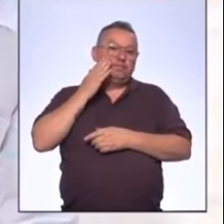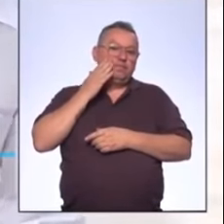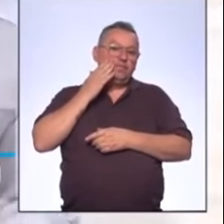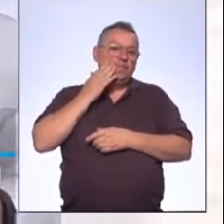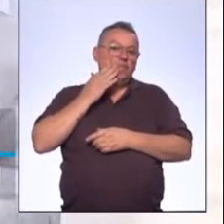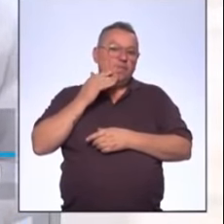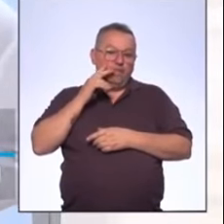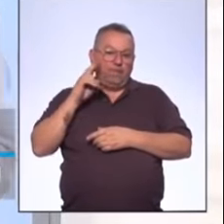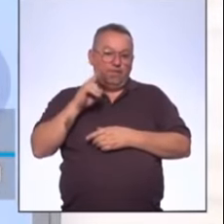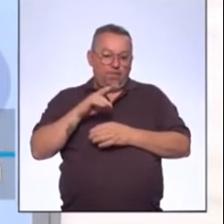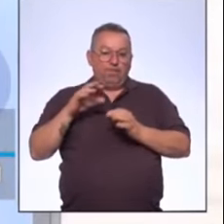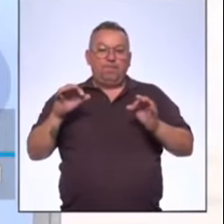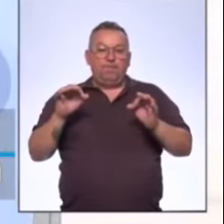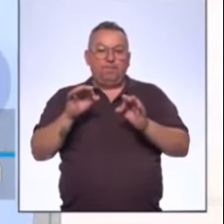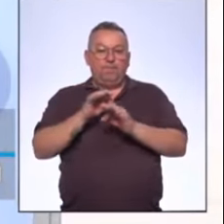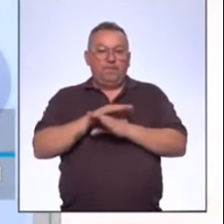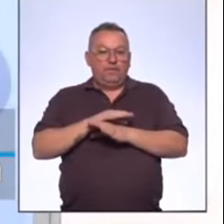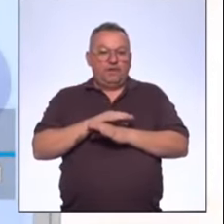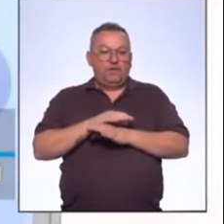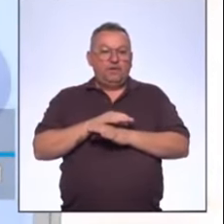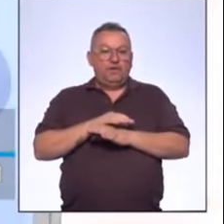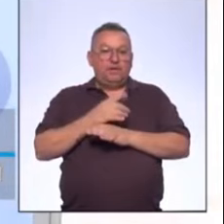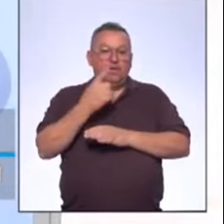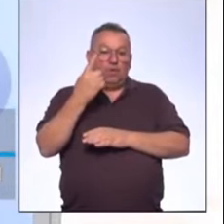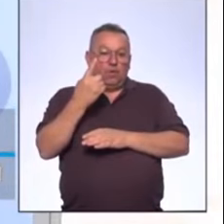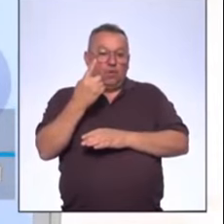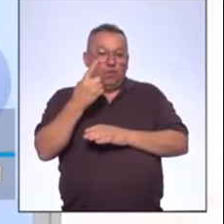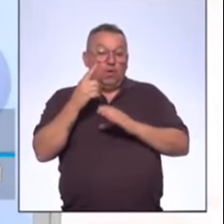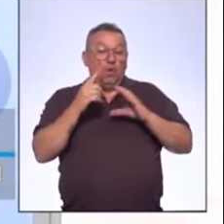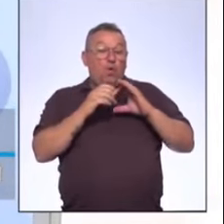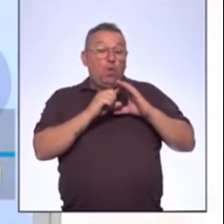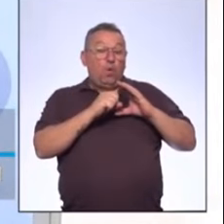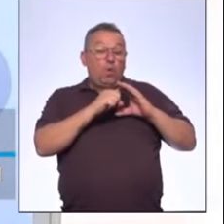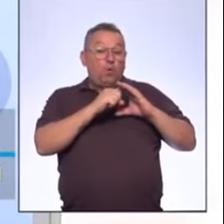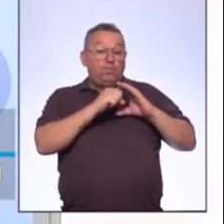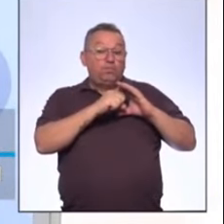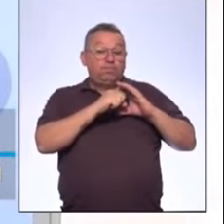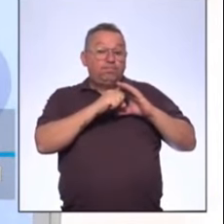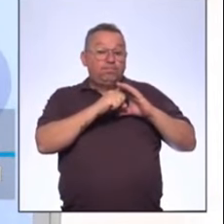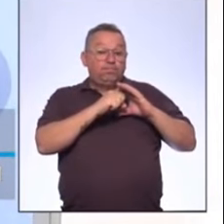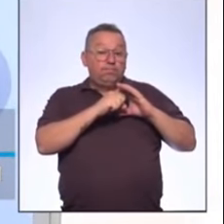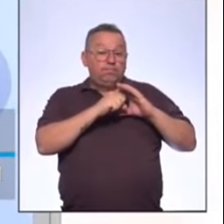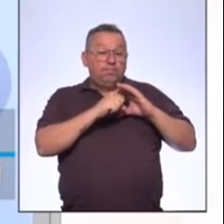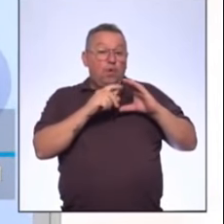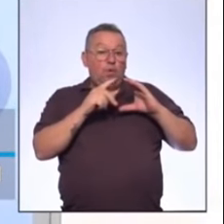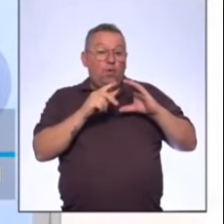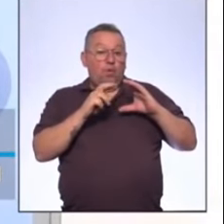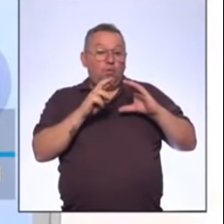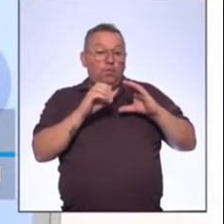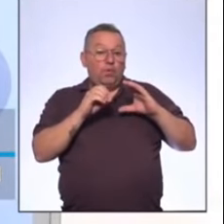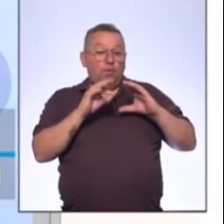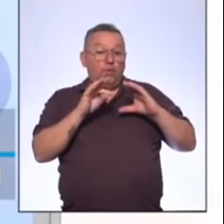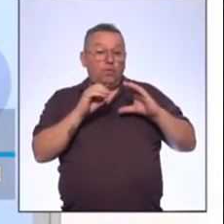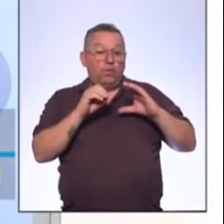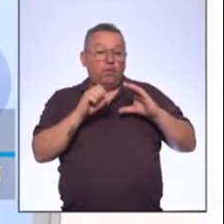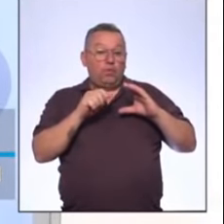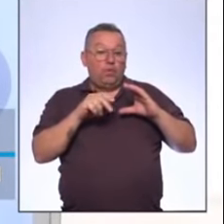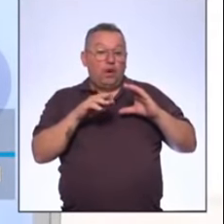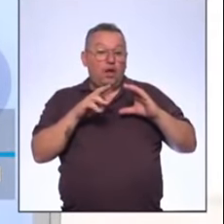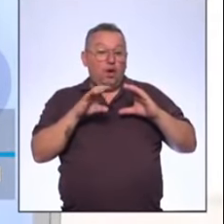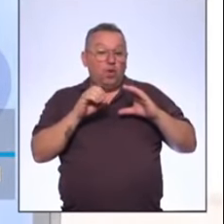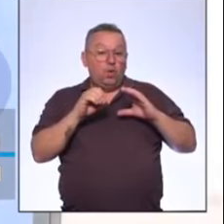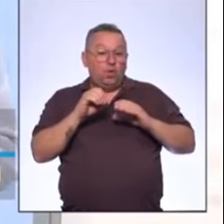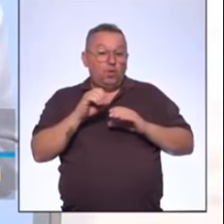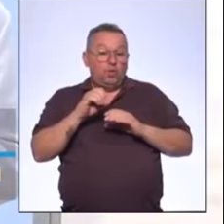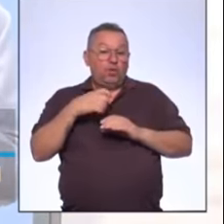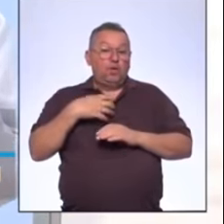de ver aí então, um exemplo de um ser unicelular, um protozoário. E agora eu quero saber de